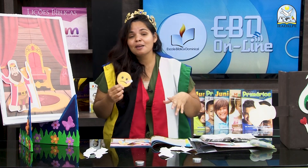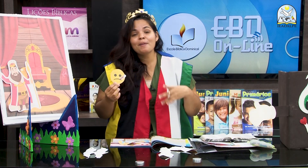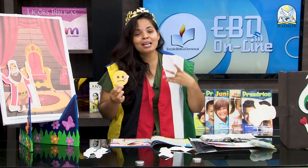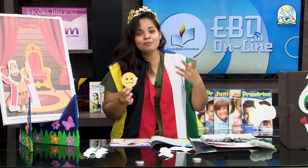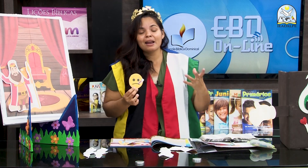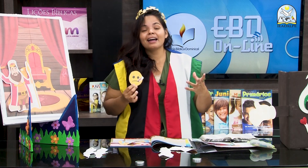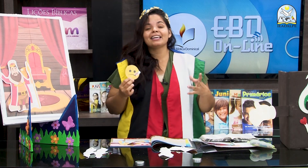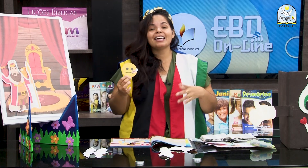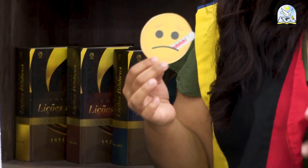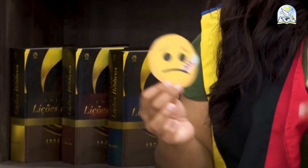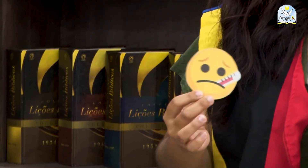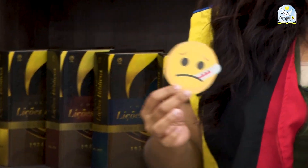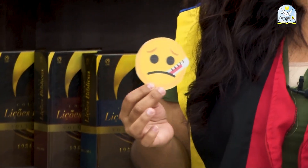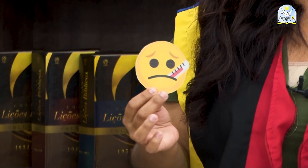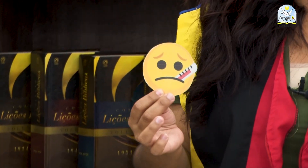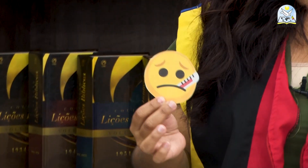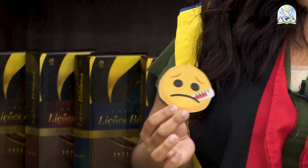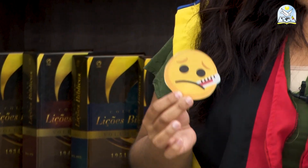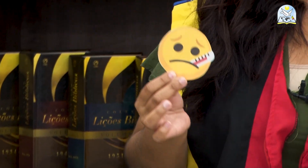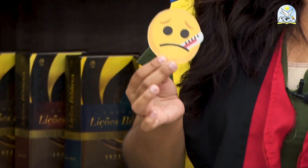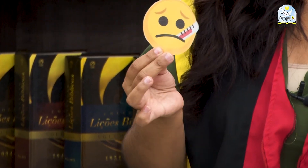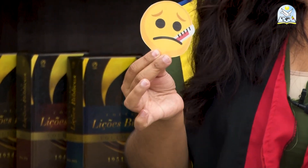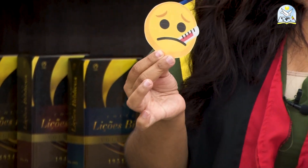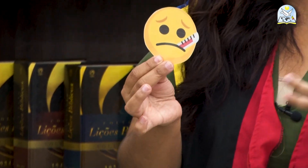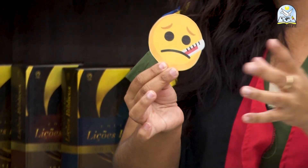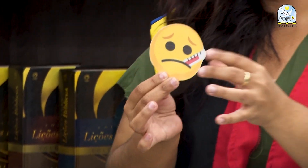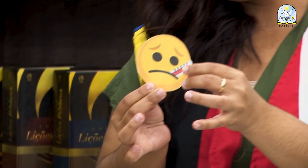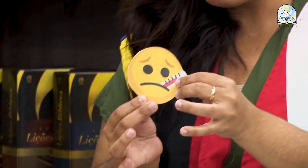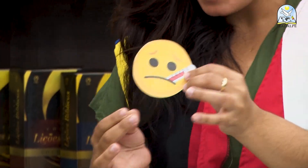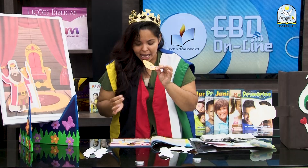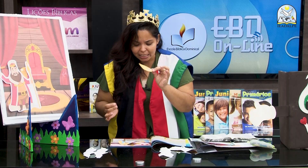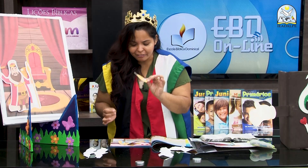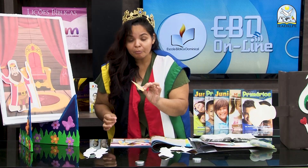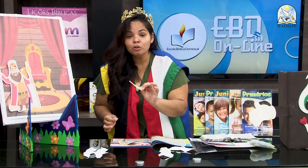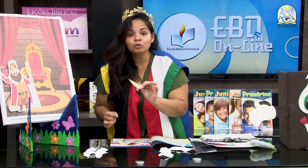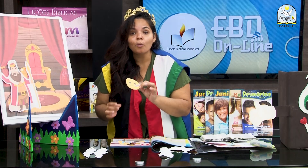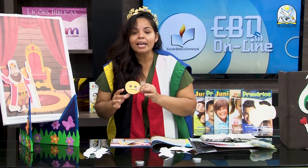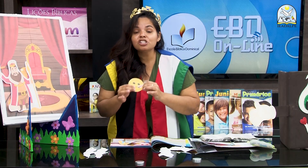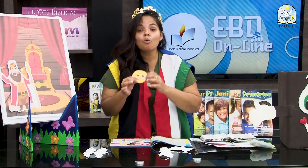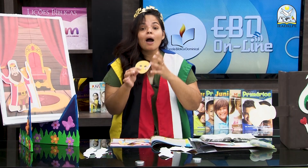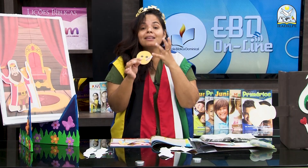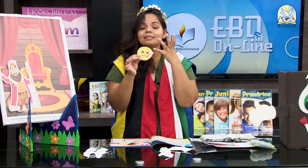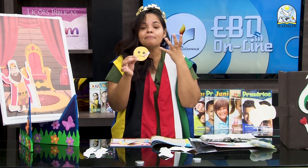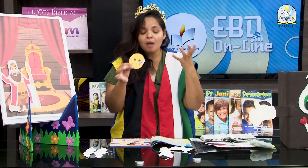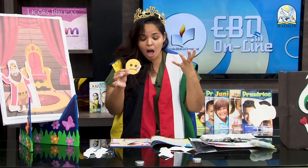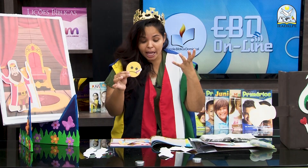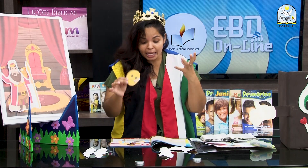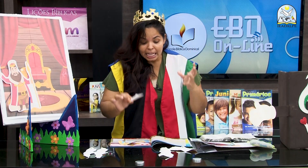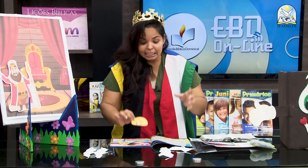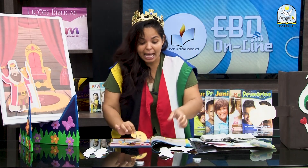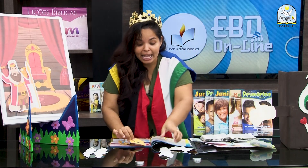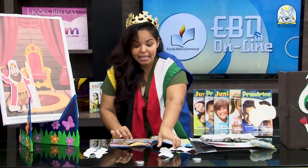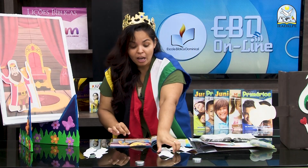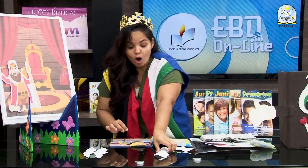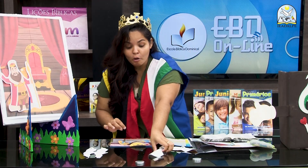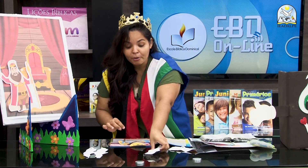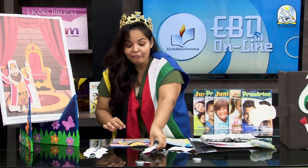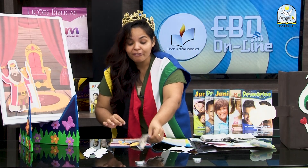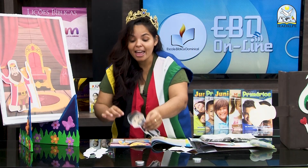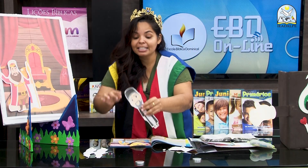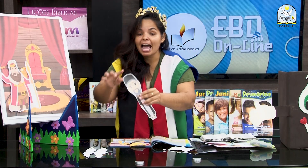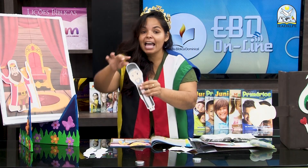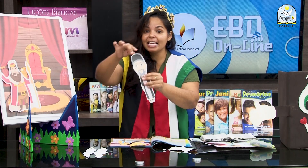Aí você pede para que as crianças façam carinha de doente, tá bom? Ele estava muito doente e quase morre. Daí